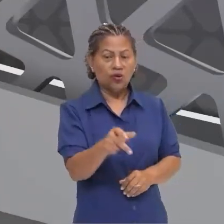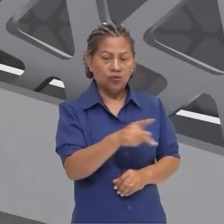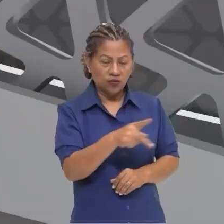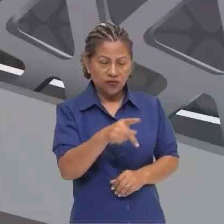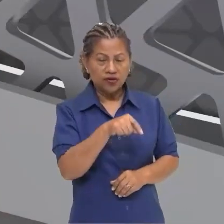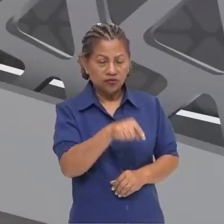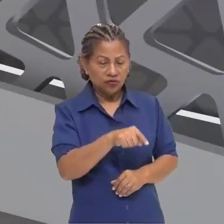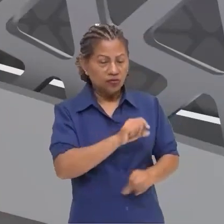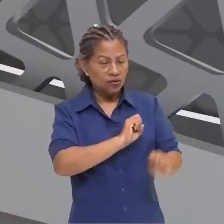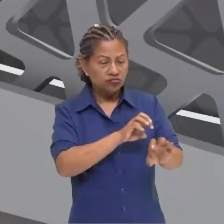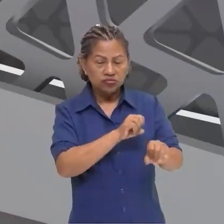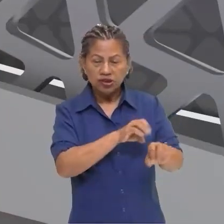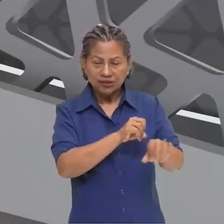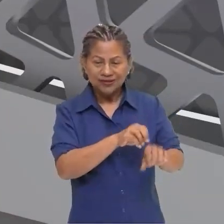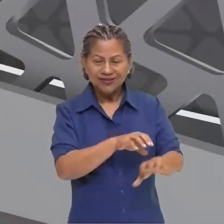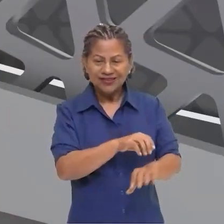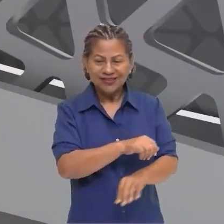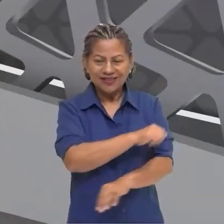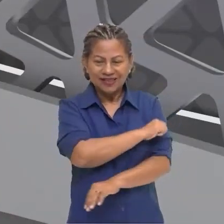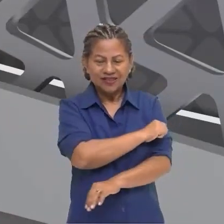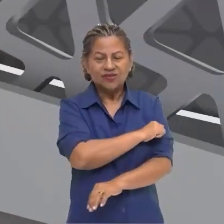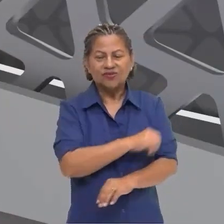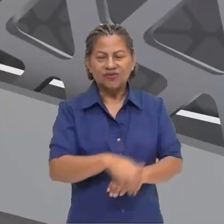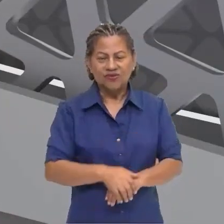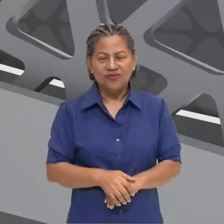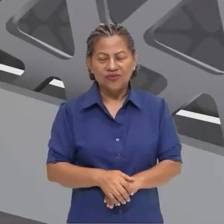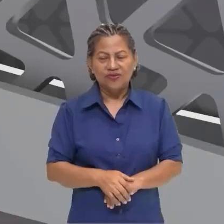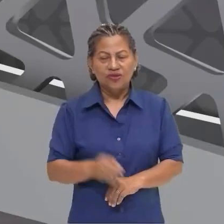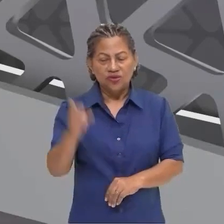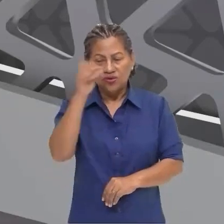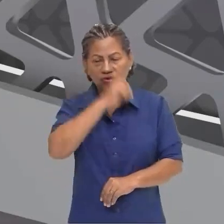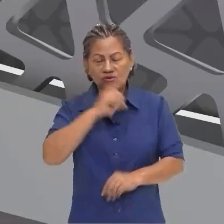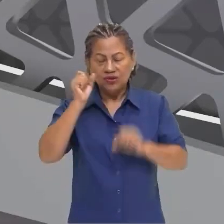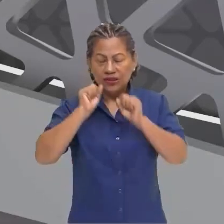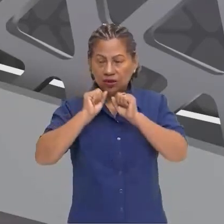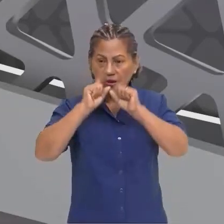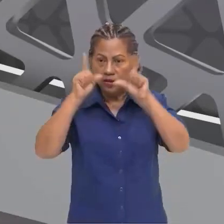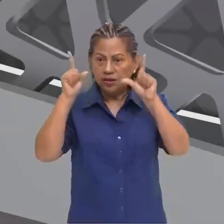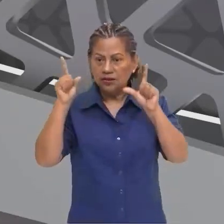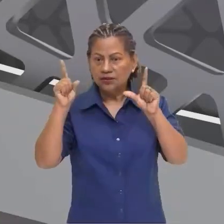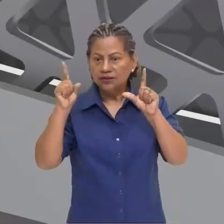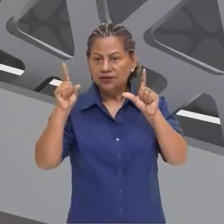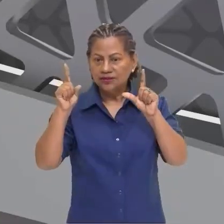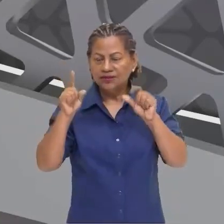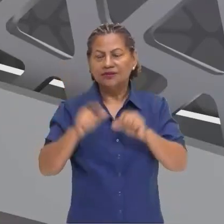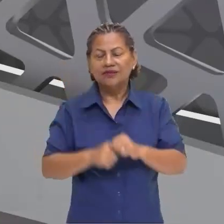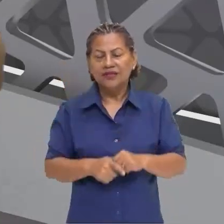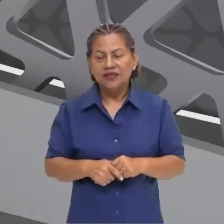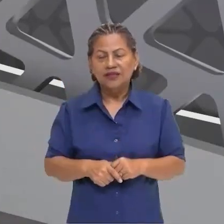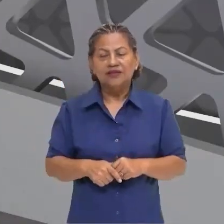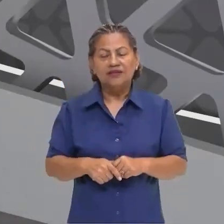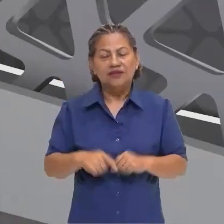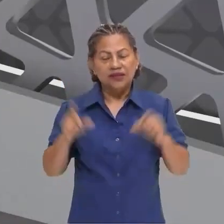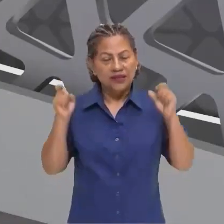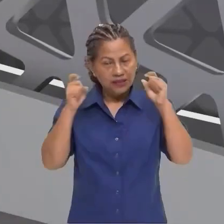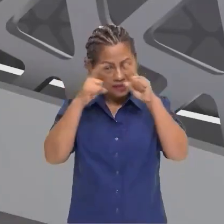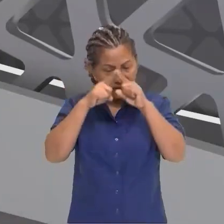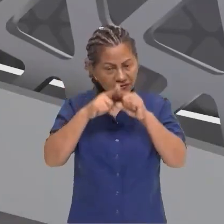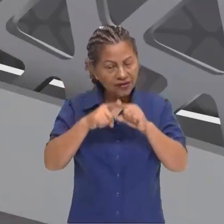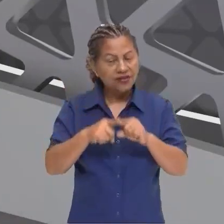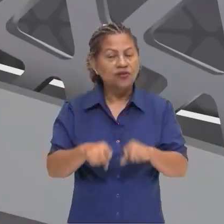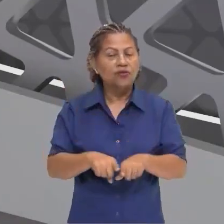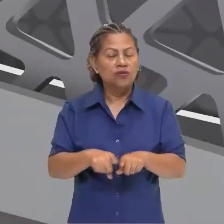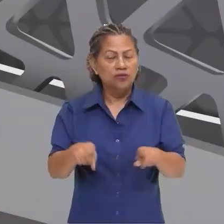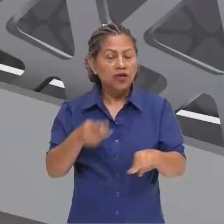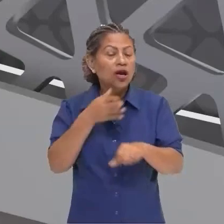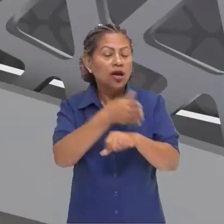prestar vestibular. E todo domingo eu estava lá, acordar cedo no domingo era algo sacrificante. E quando eu